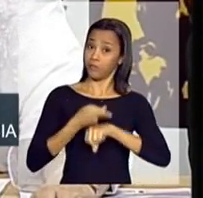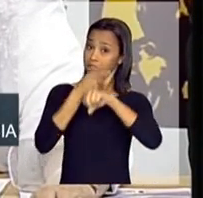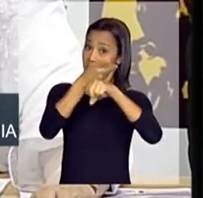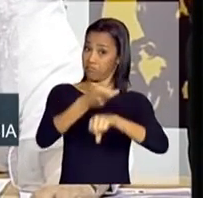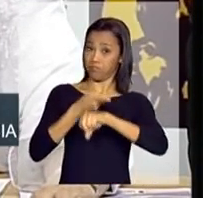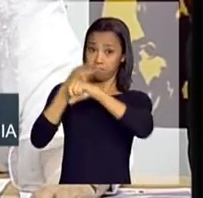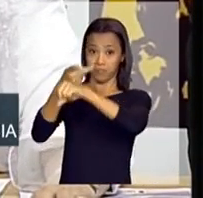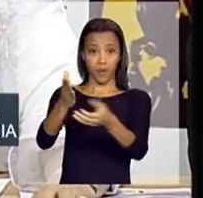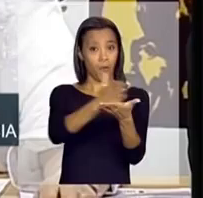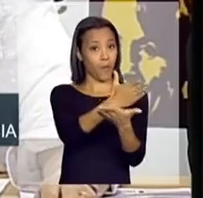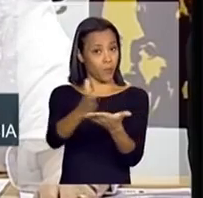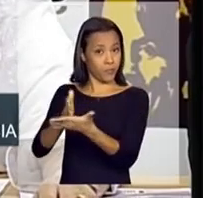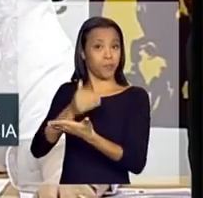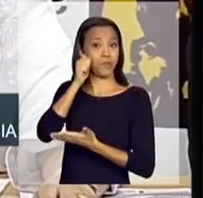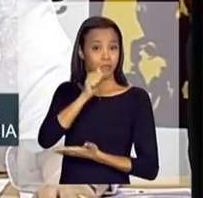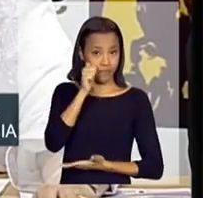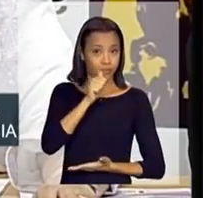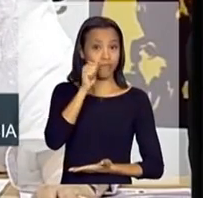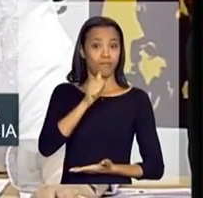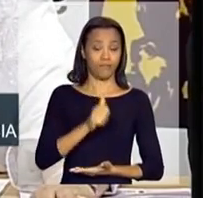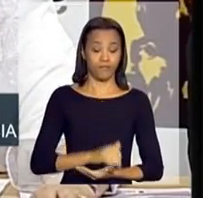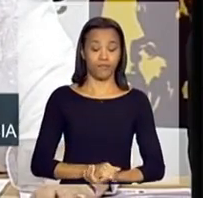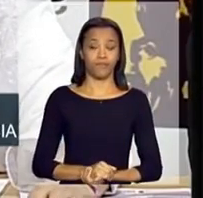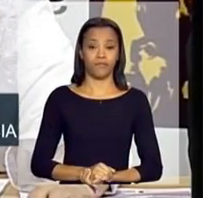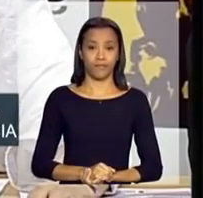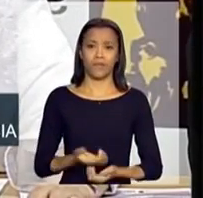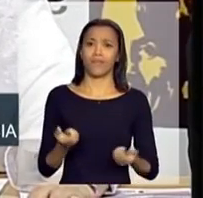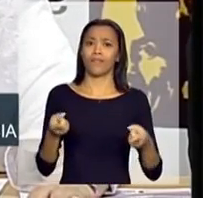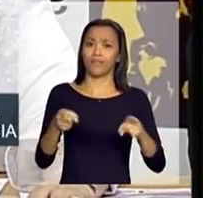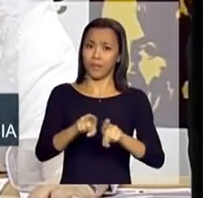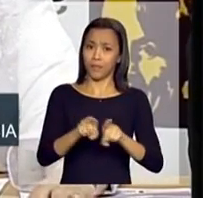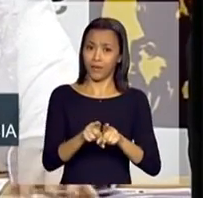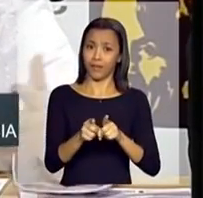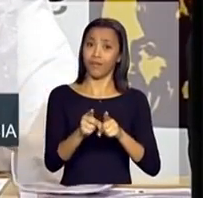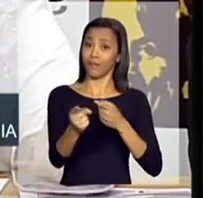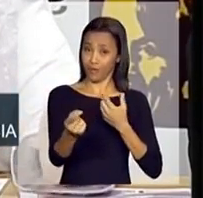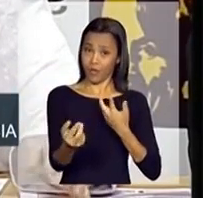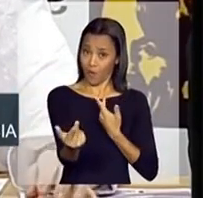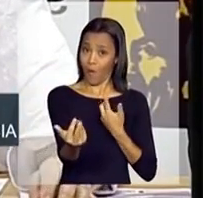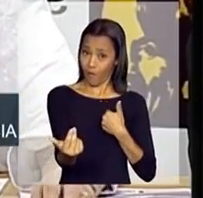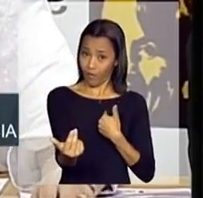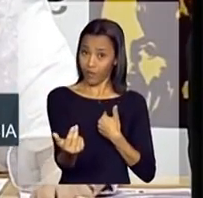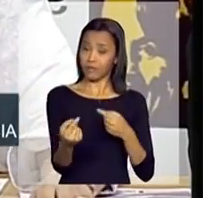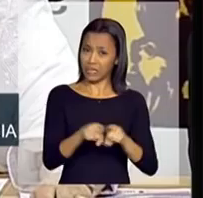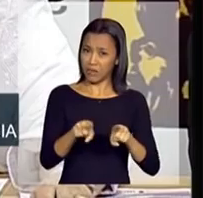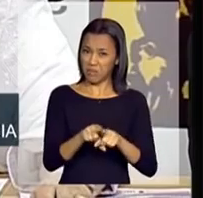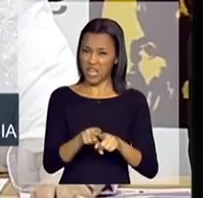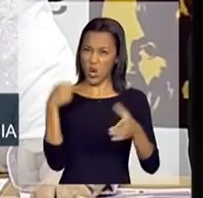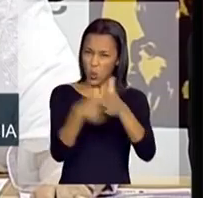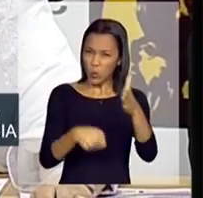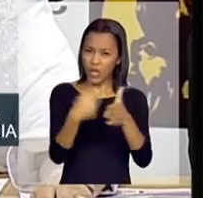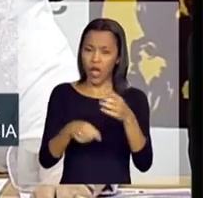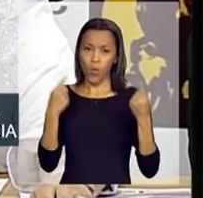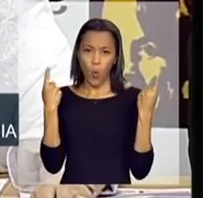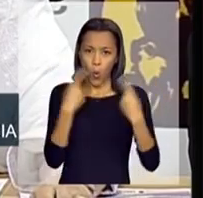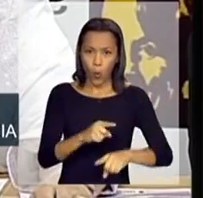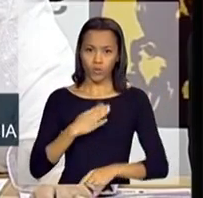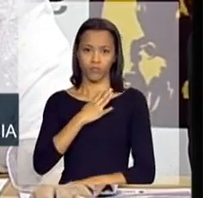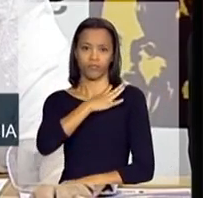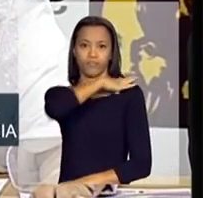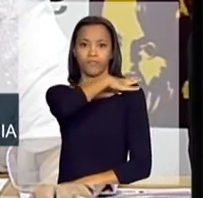mulheres, né, que, também como eu, lutaram contra a ditadura no Brasil.